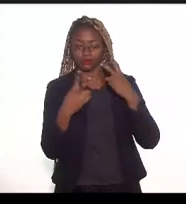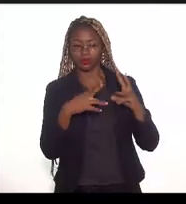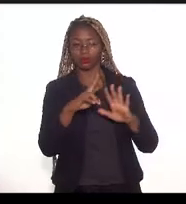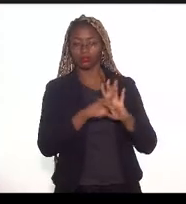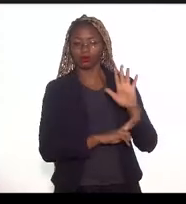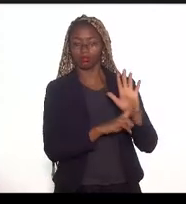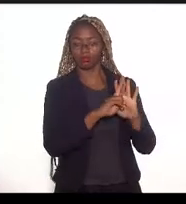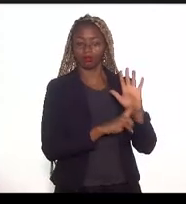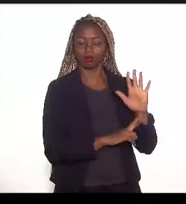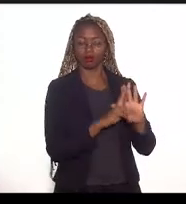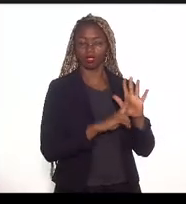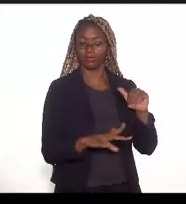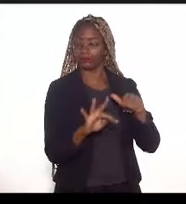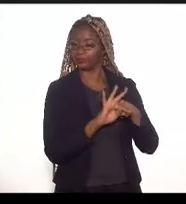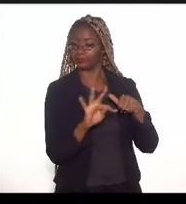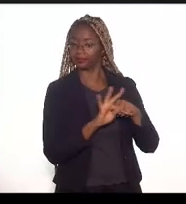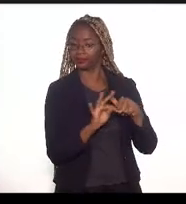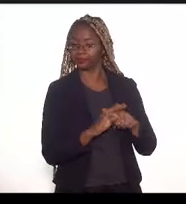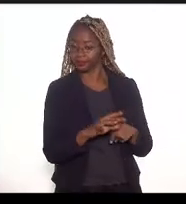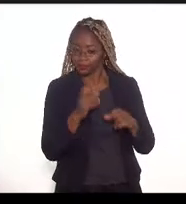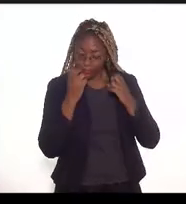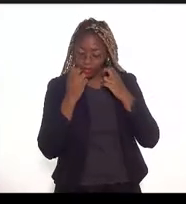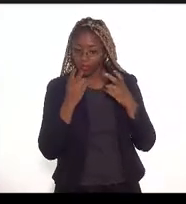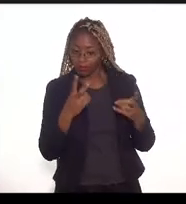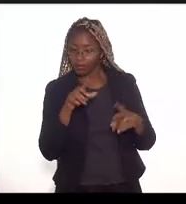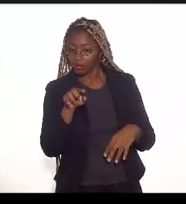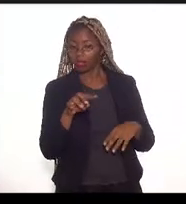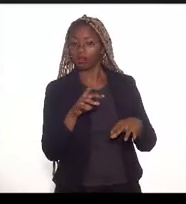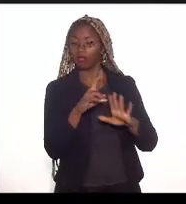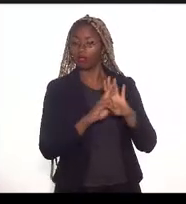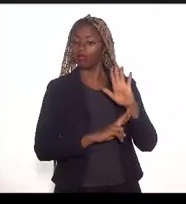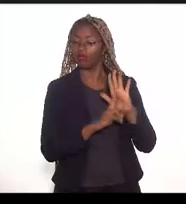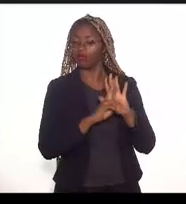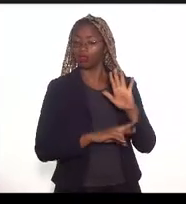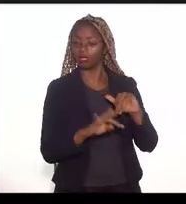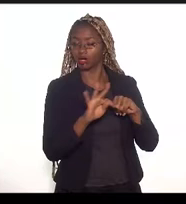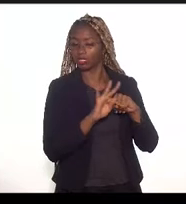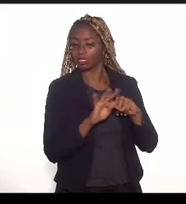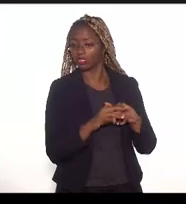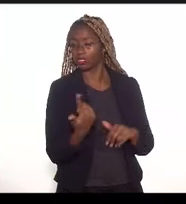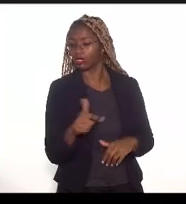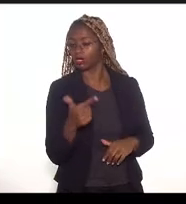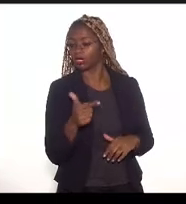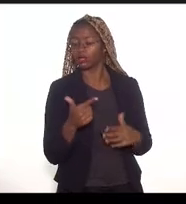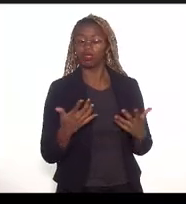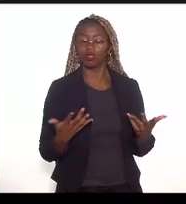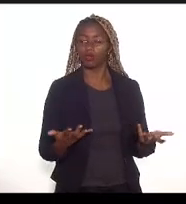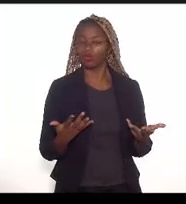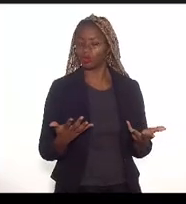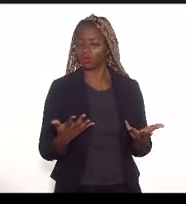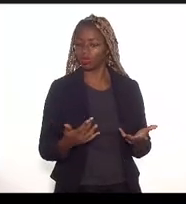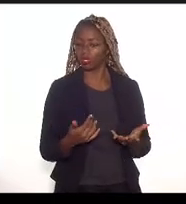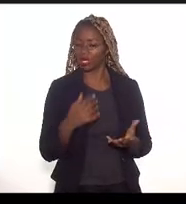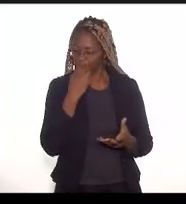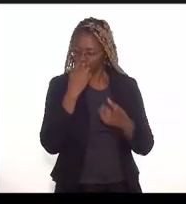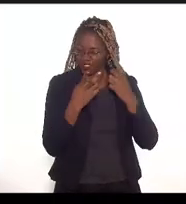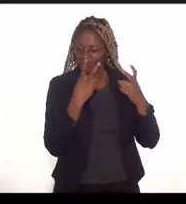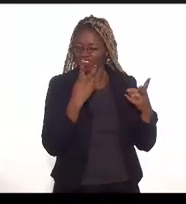técnico. Gosto de frisar que esse relatório técnico ele não tem um cunho decisório. Na verdade, ele relata